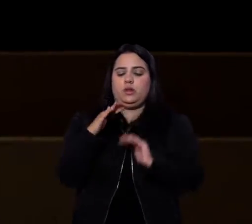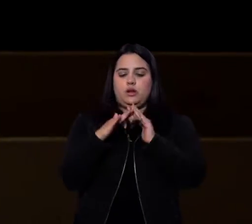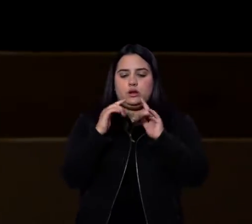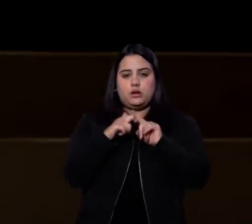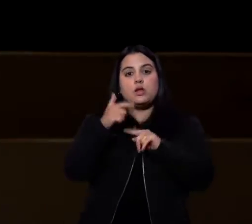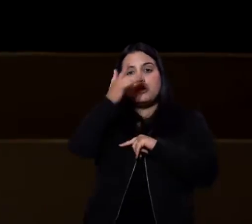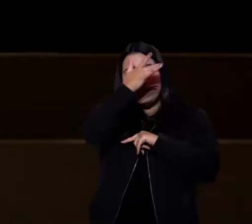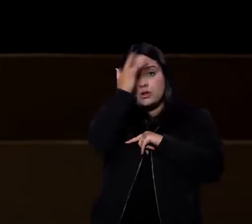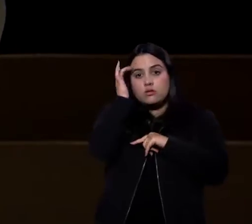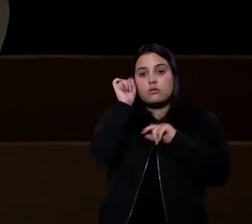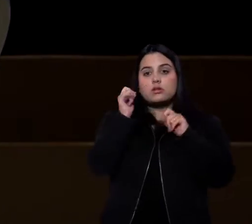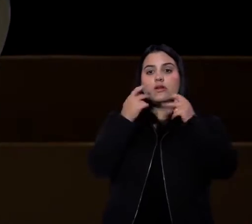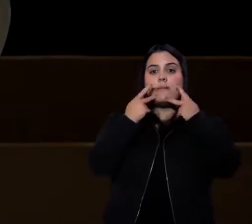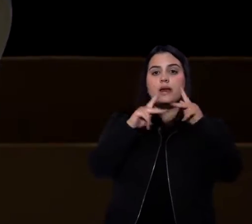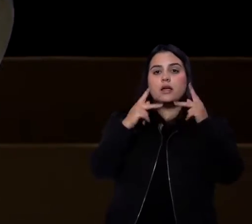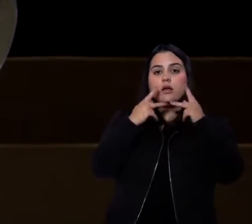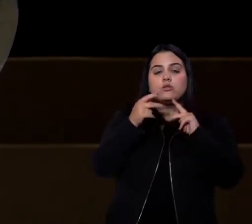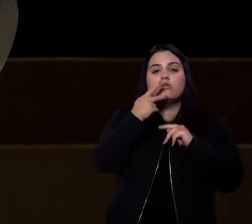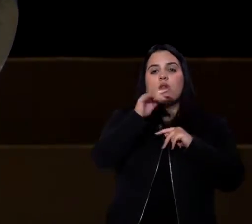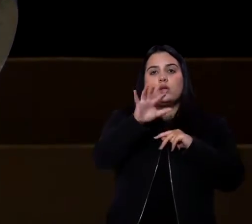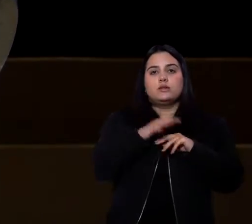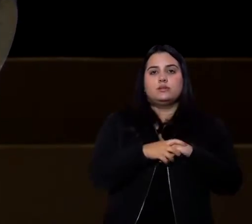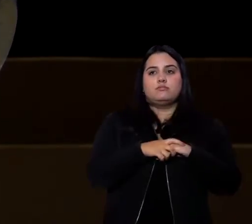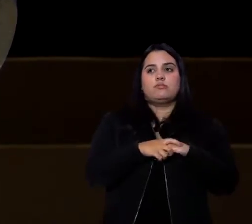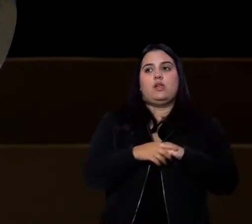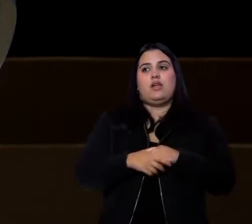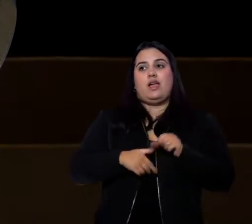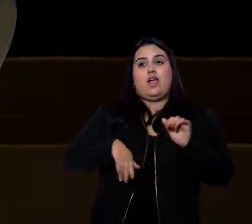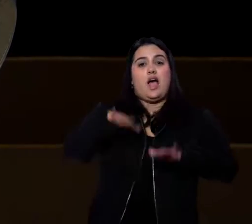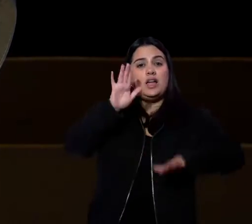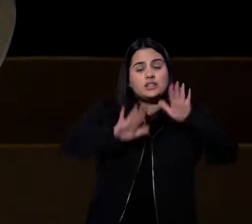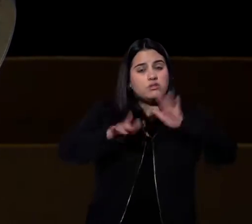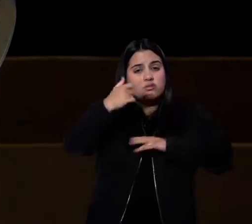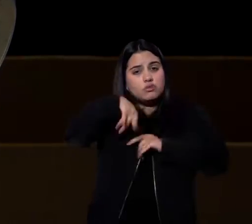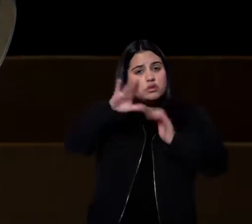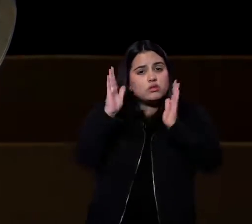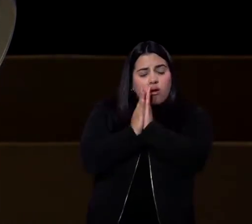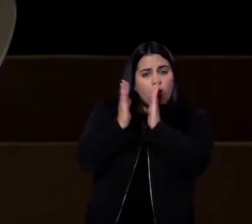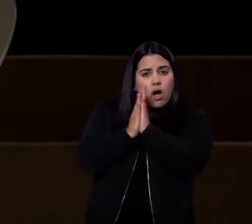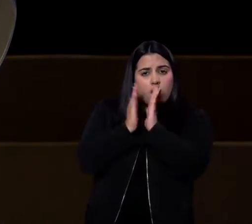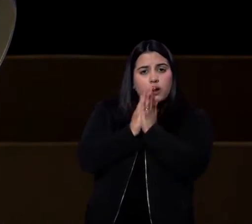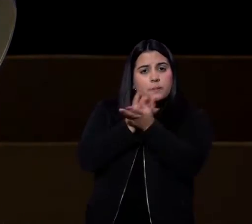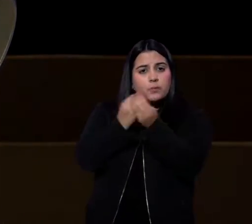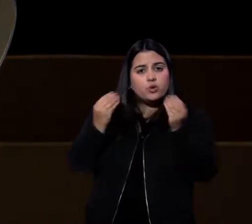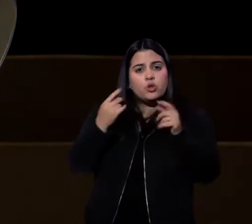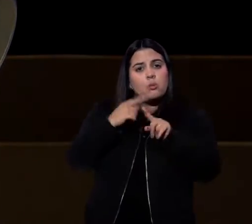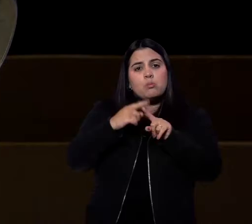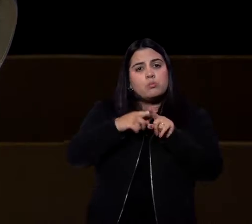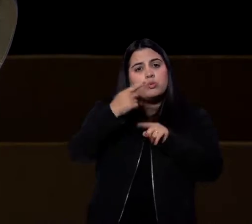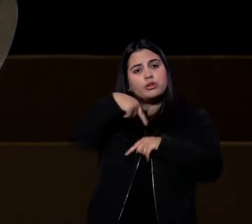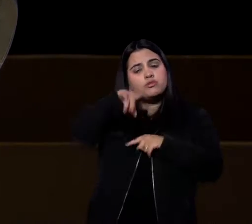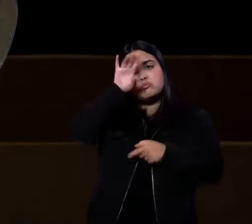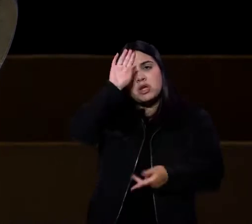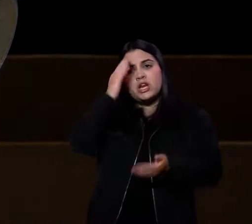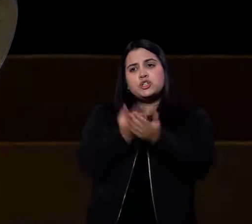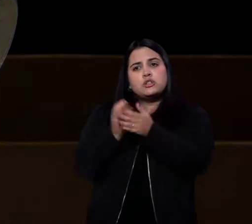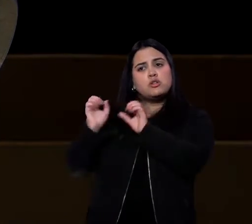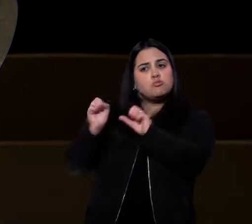estava pregando disse o seguinte, muitas vezes você não ora tanto porque você não crê no poder da